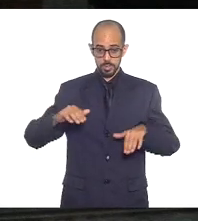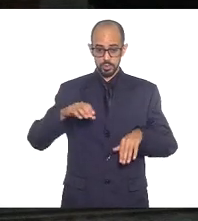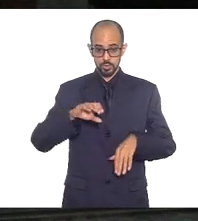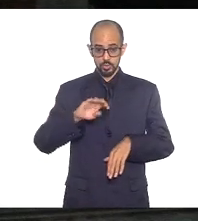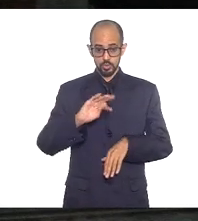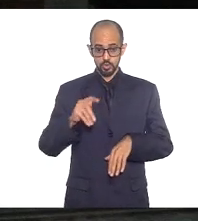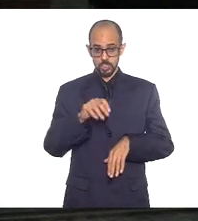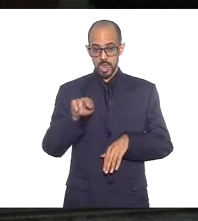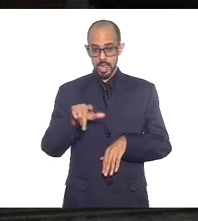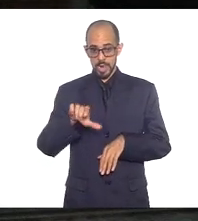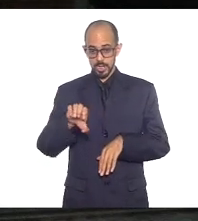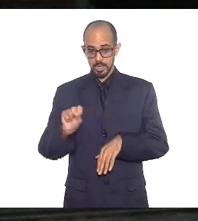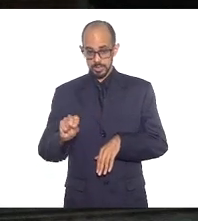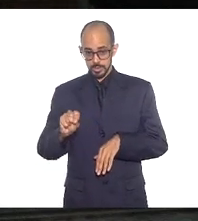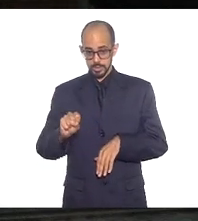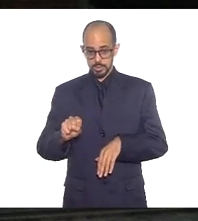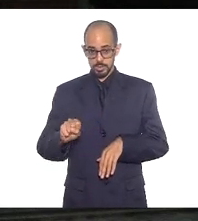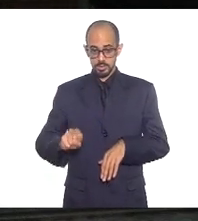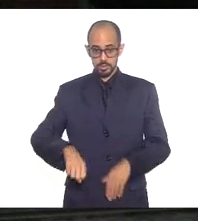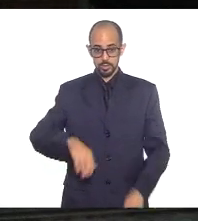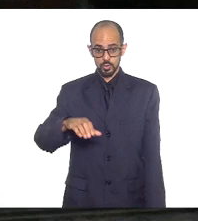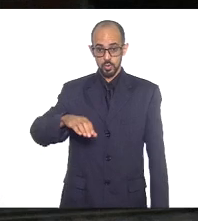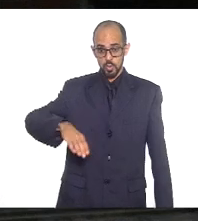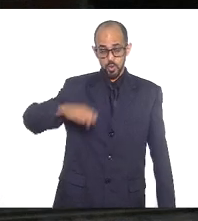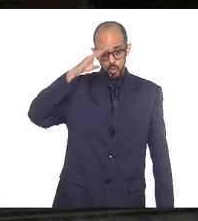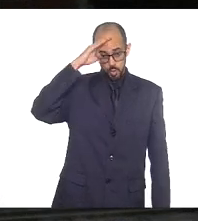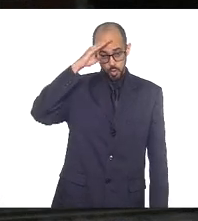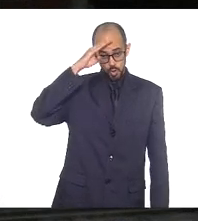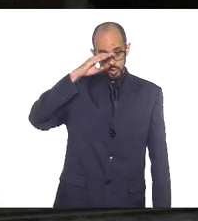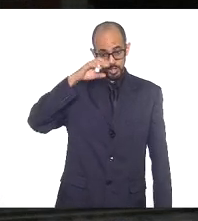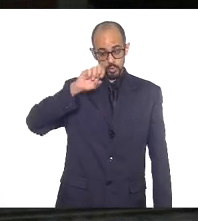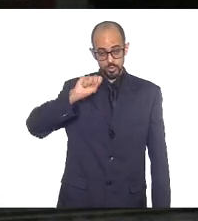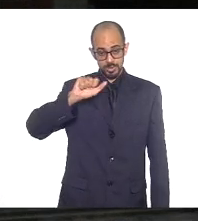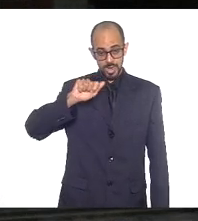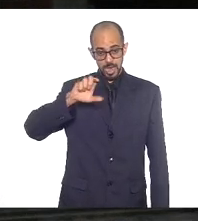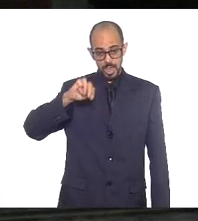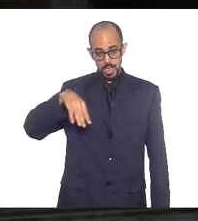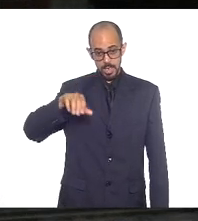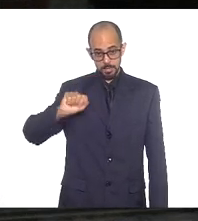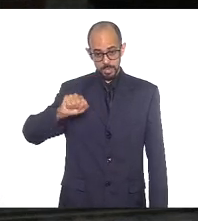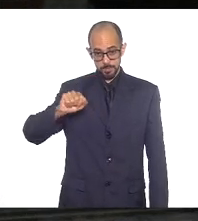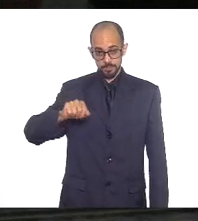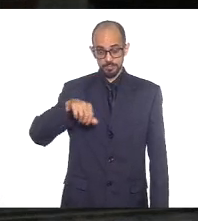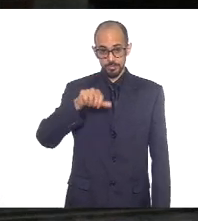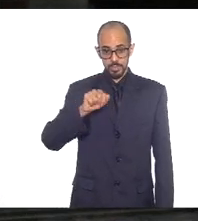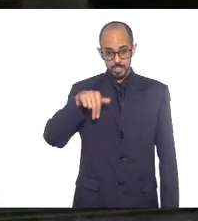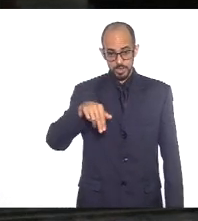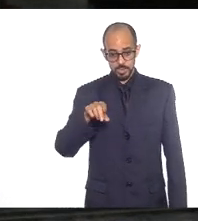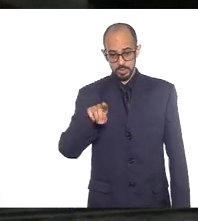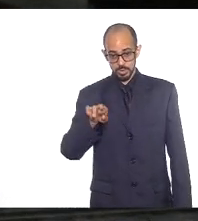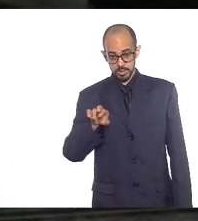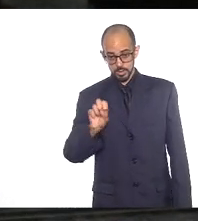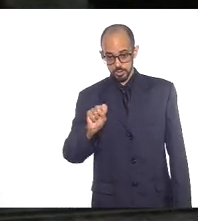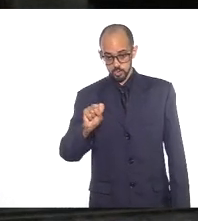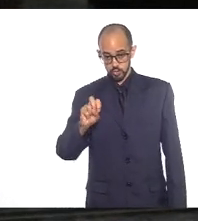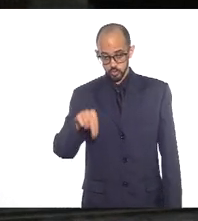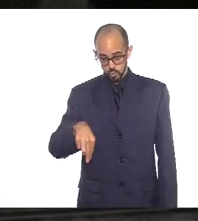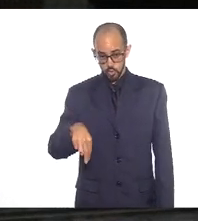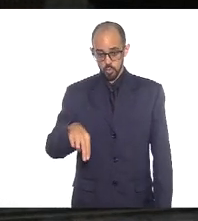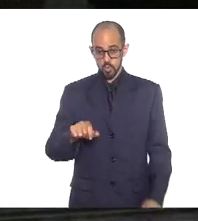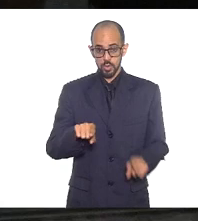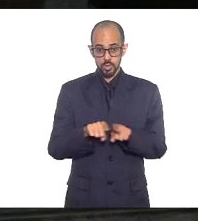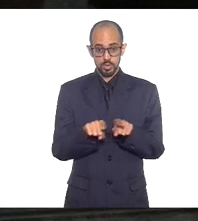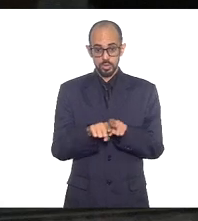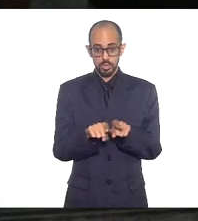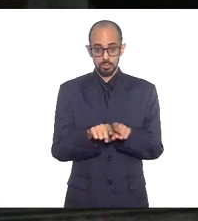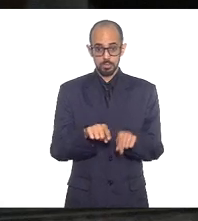Batista, do coronel Salema, 4 votos, do Anderson Moraes e do